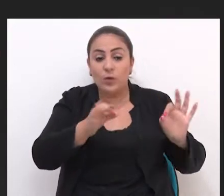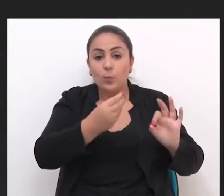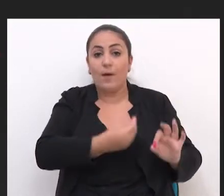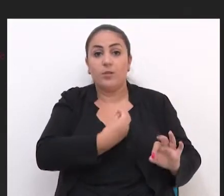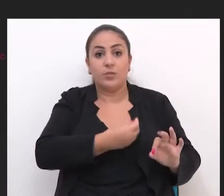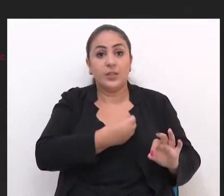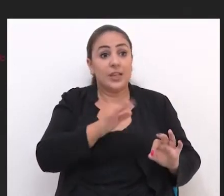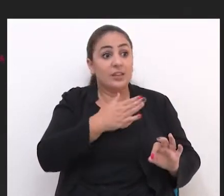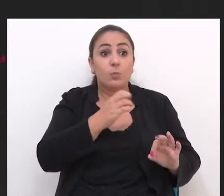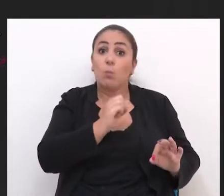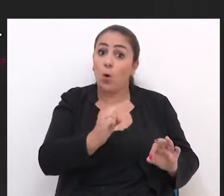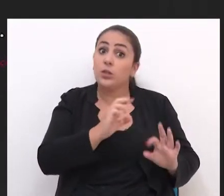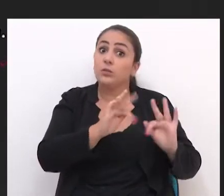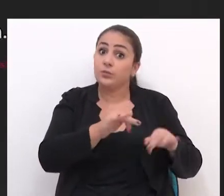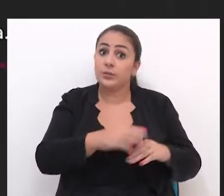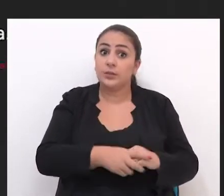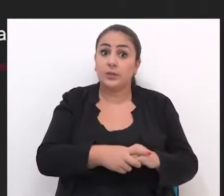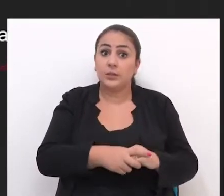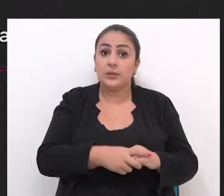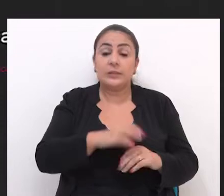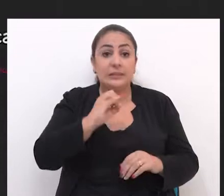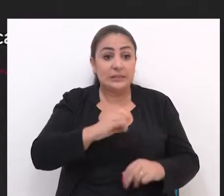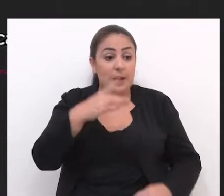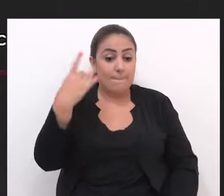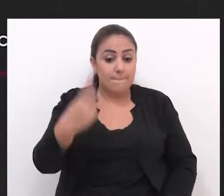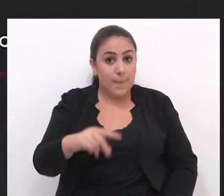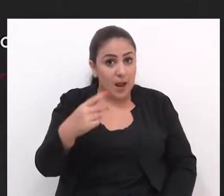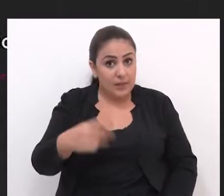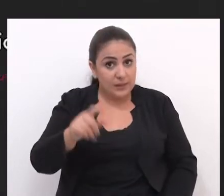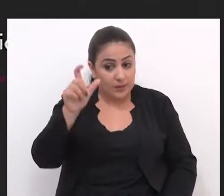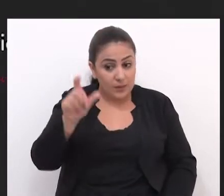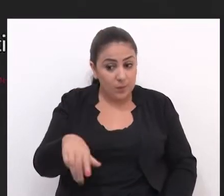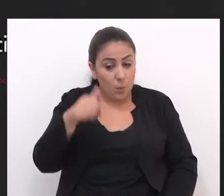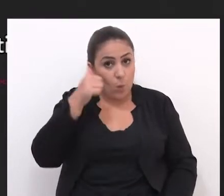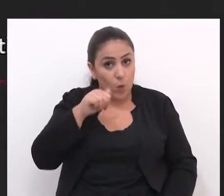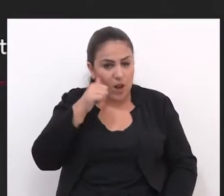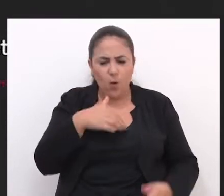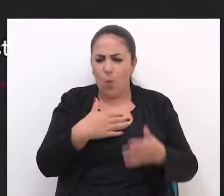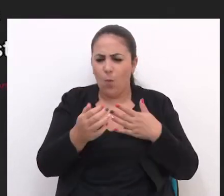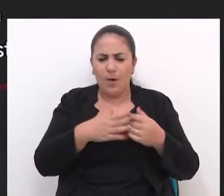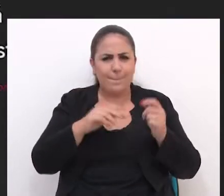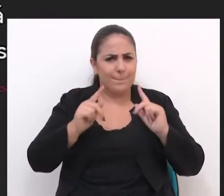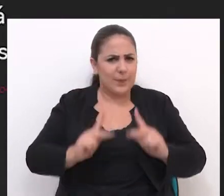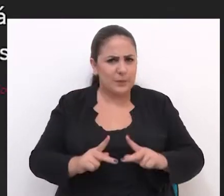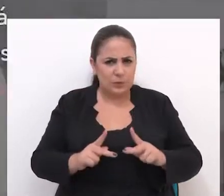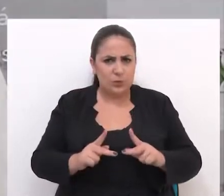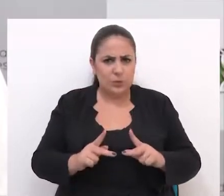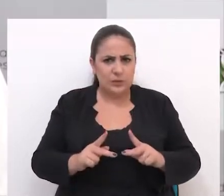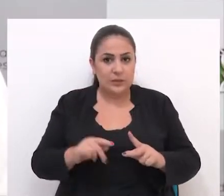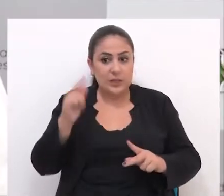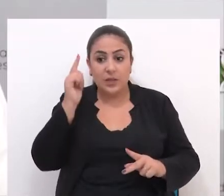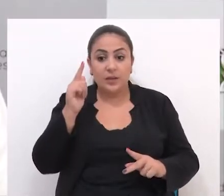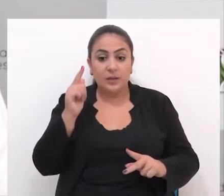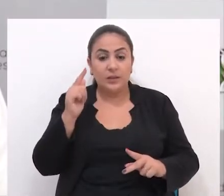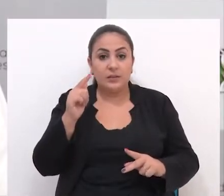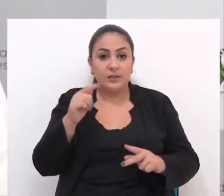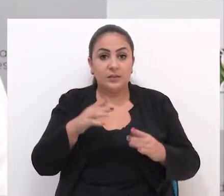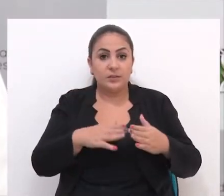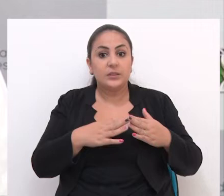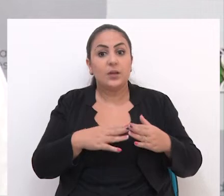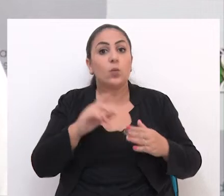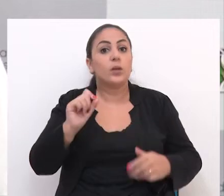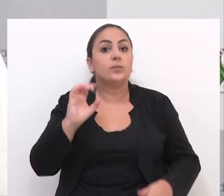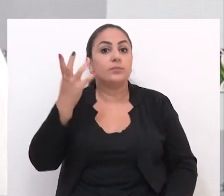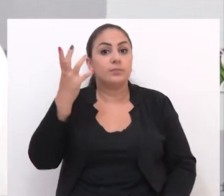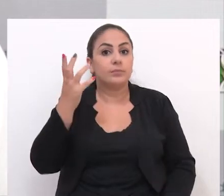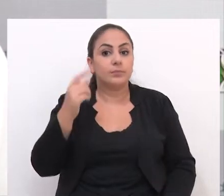vida que está prestes a ser exterminada. Porque quem bate numa mulher, quem bate em qualquer ser humano que não seja para se defender,